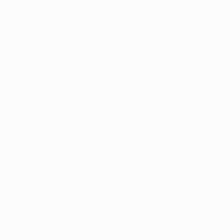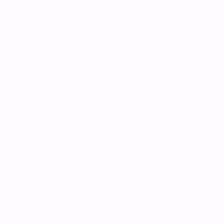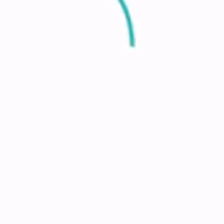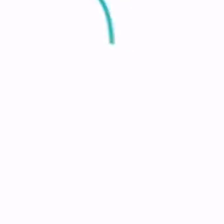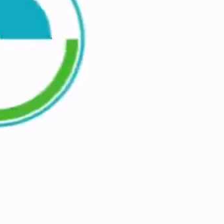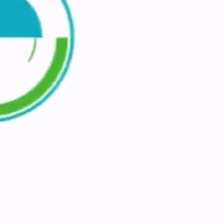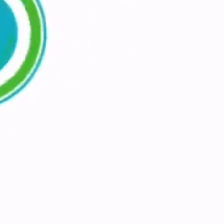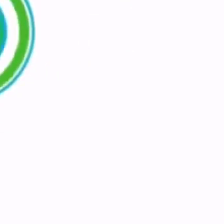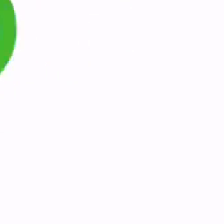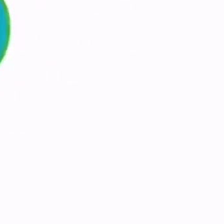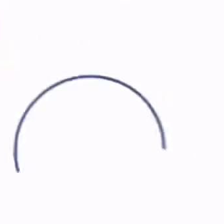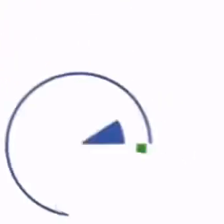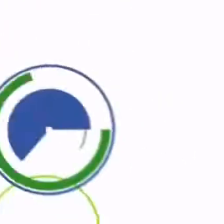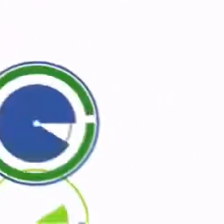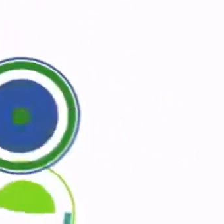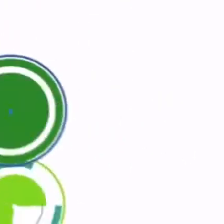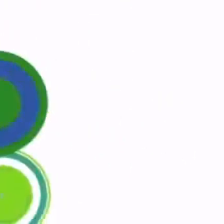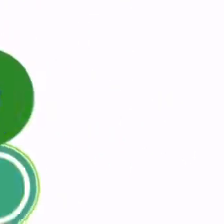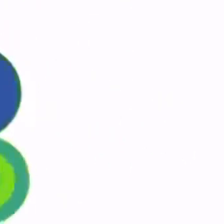E aí